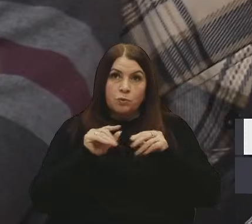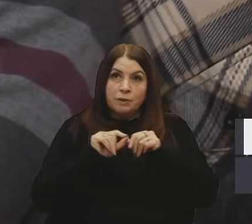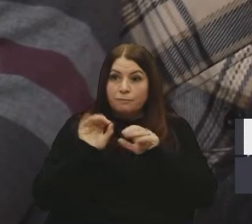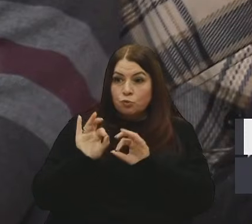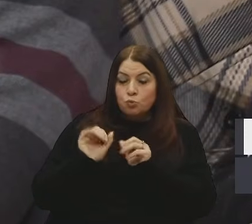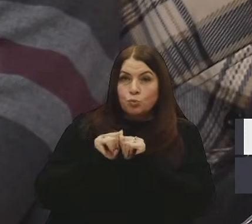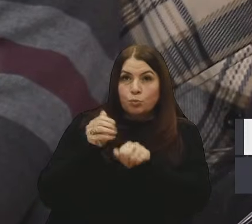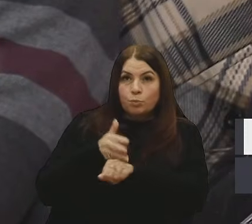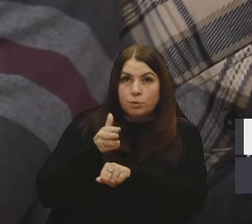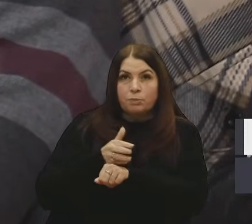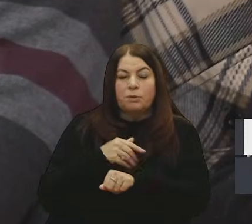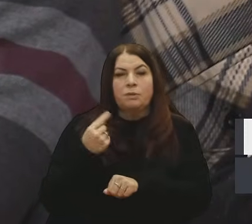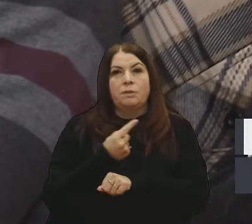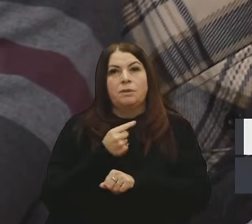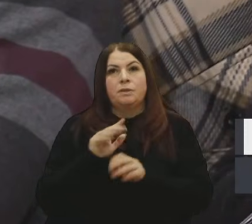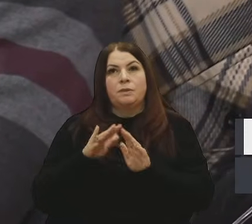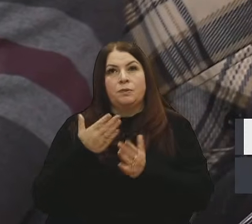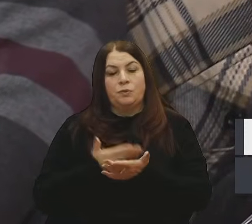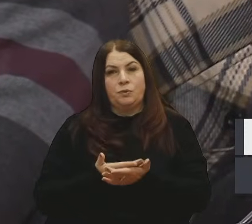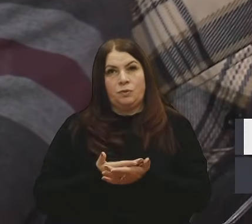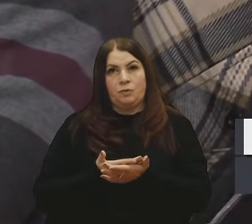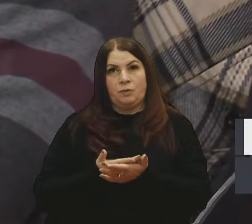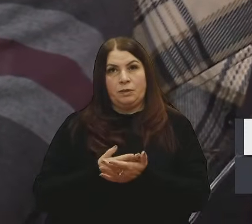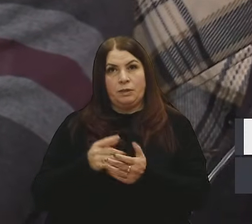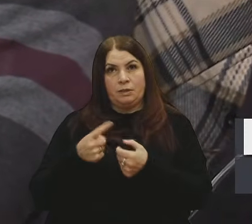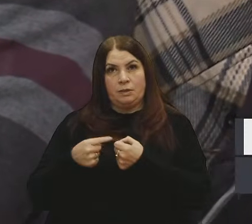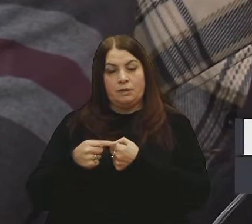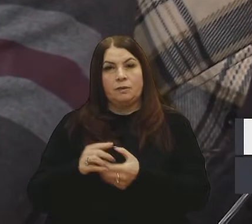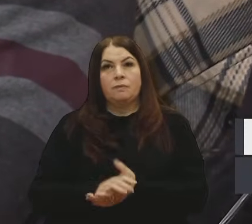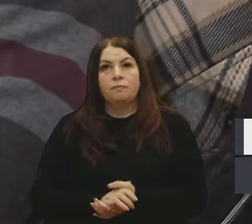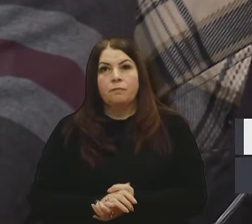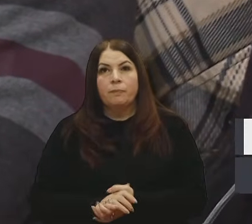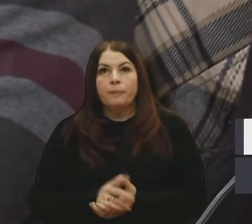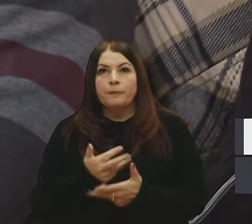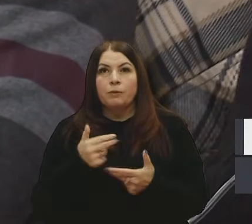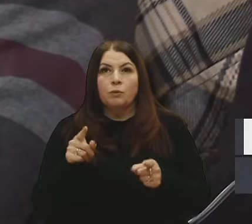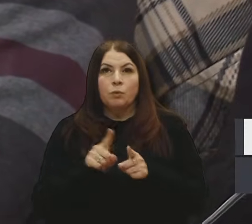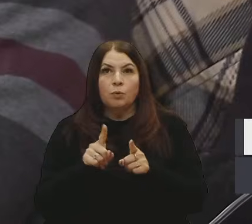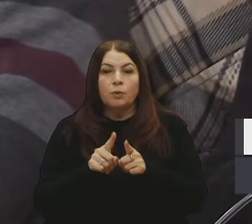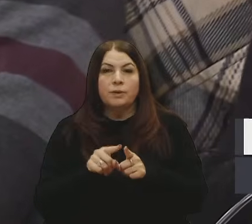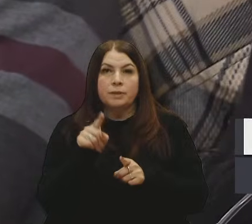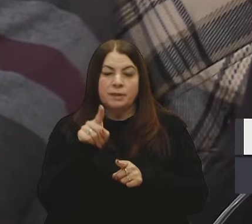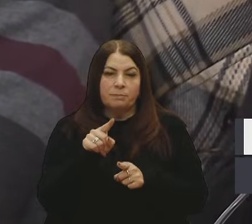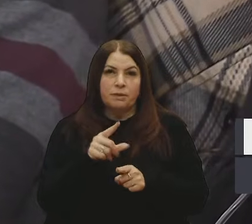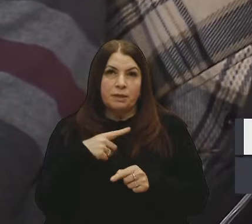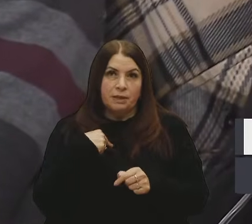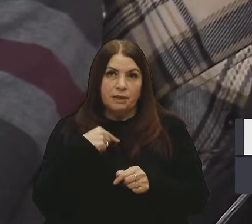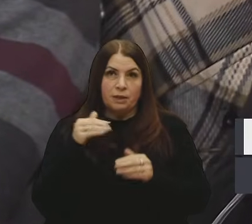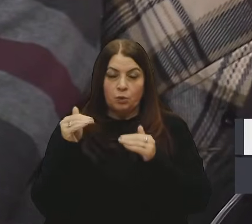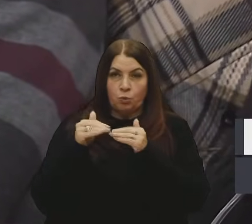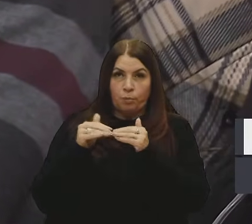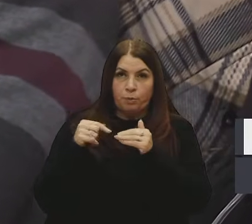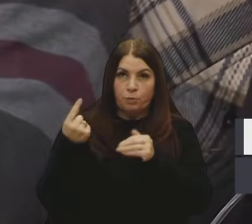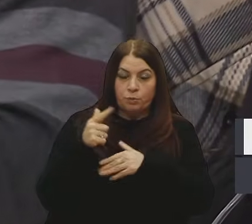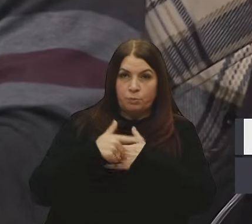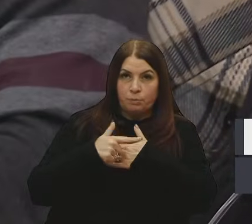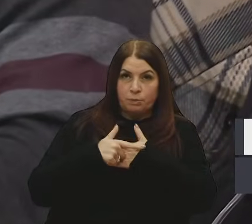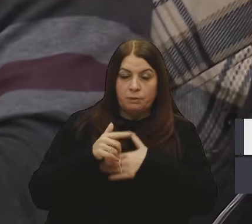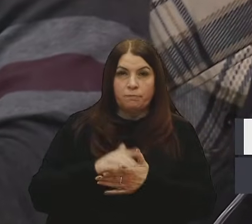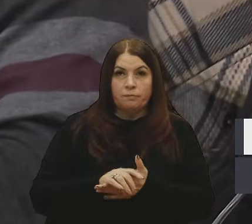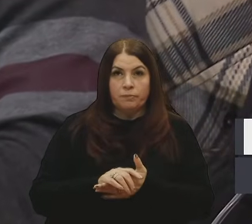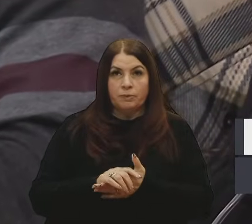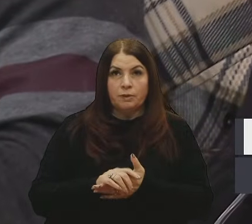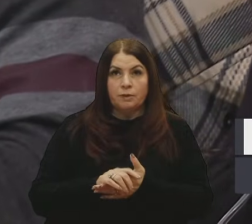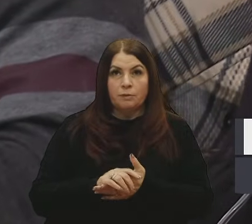a participação das escolas da nossa cidade. Outra questão, segunda, que tem a ver aqui com a nosso papel, é que nós